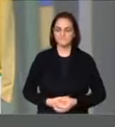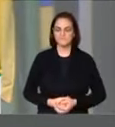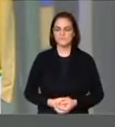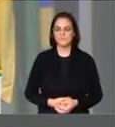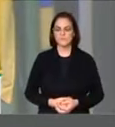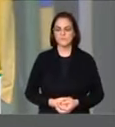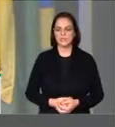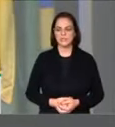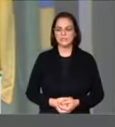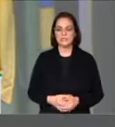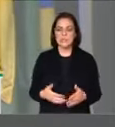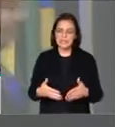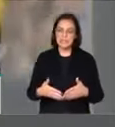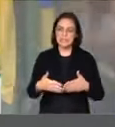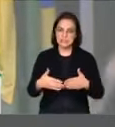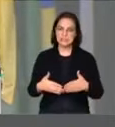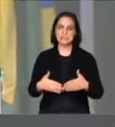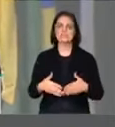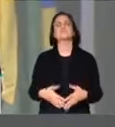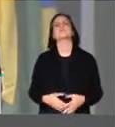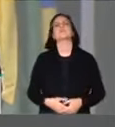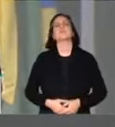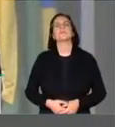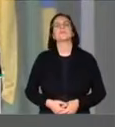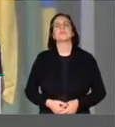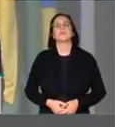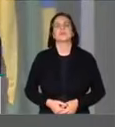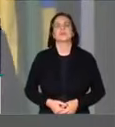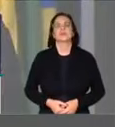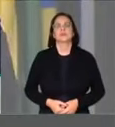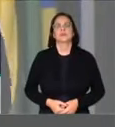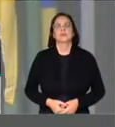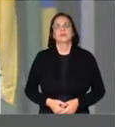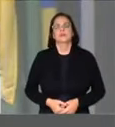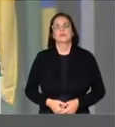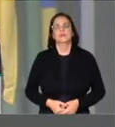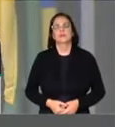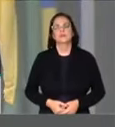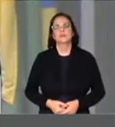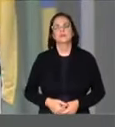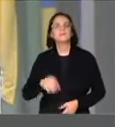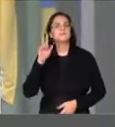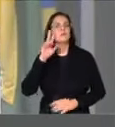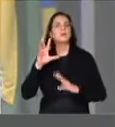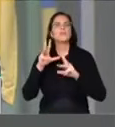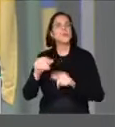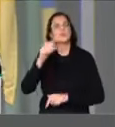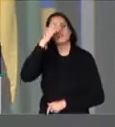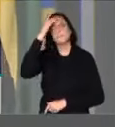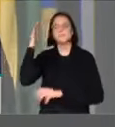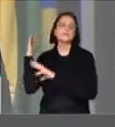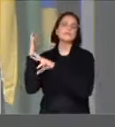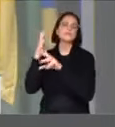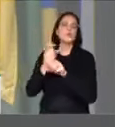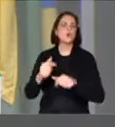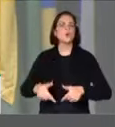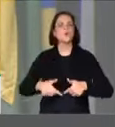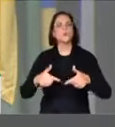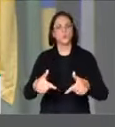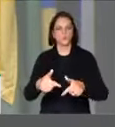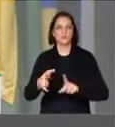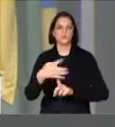dizer em todos daqueles que fizeram a luta histórica do movimento